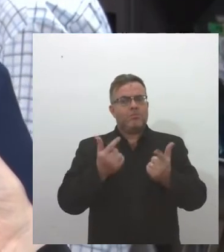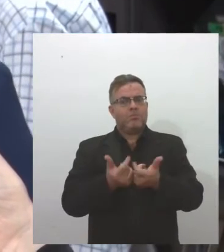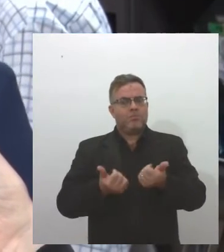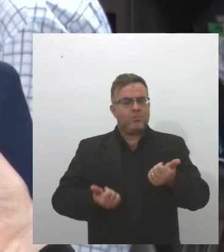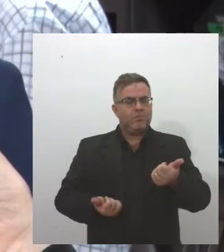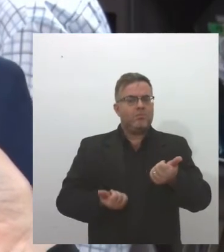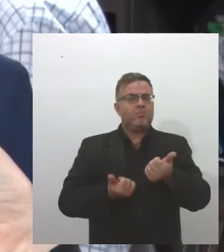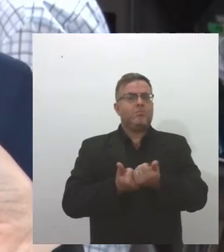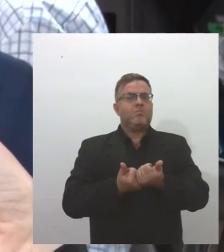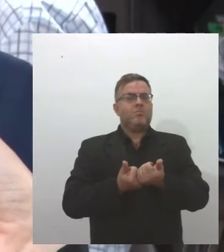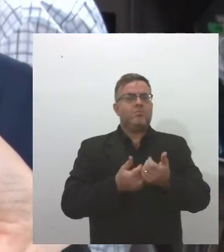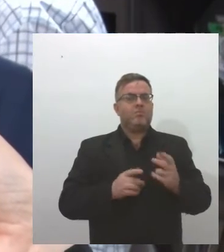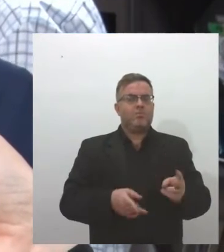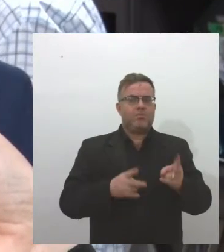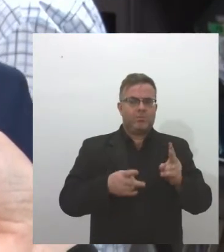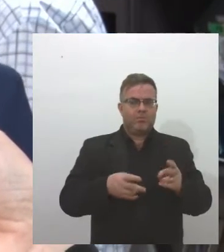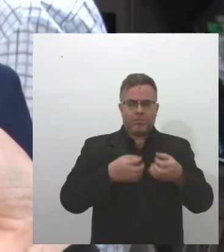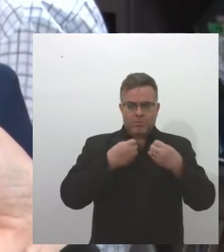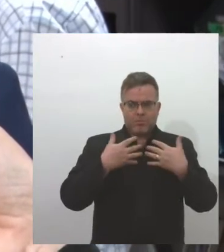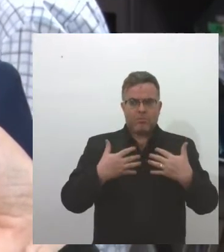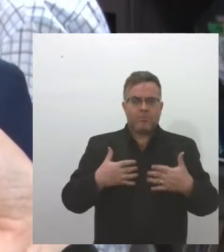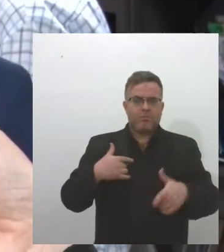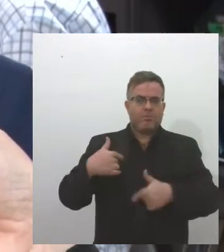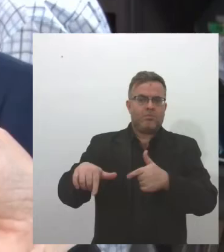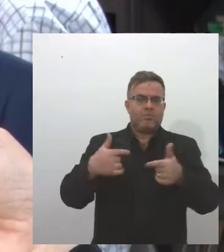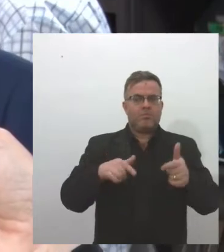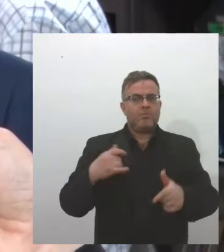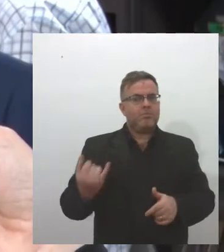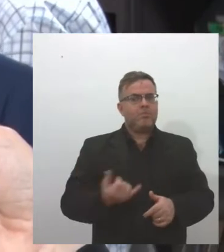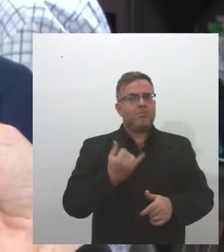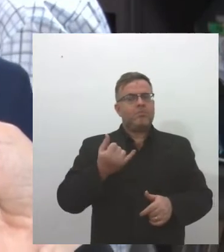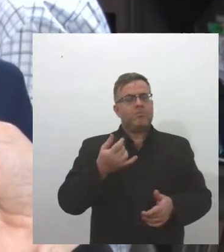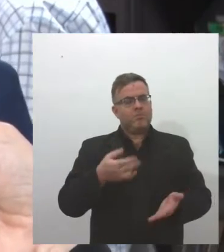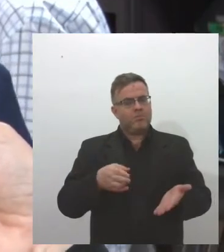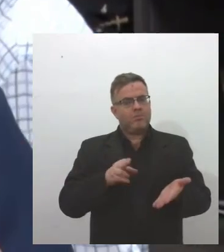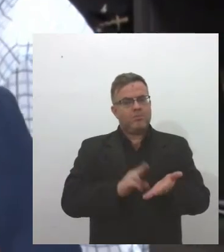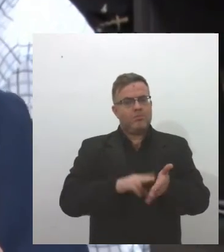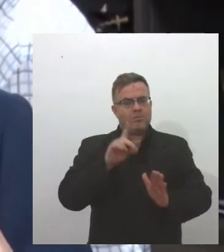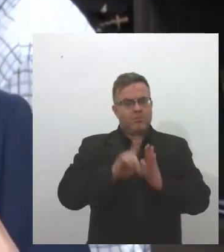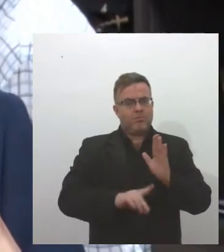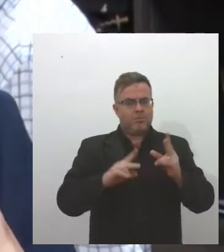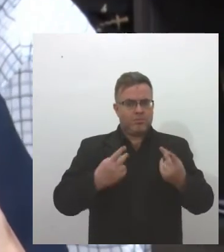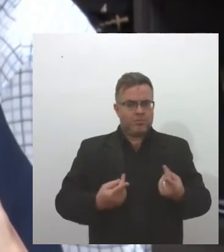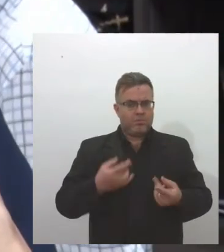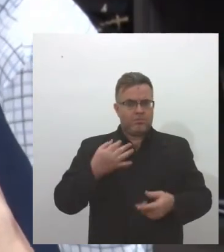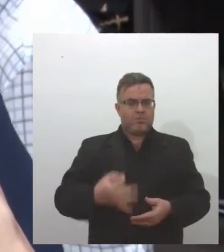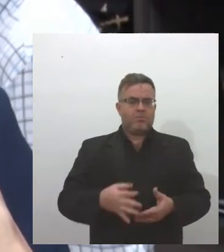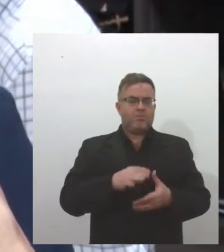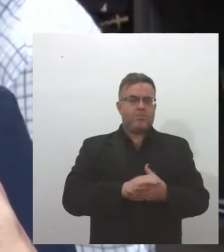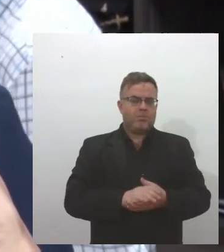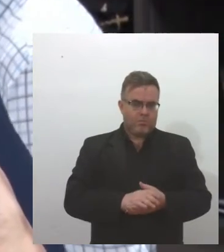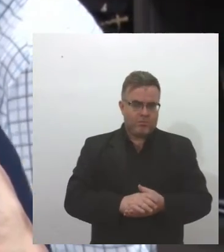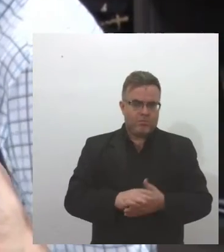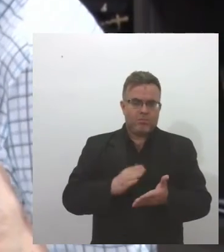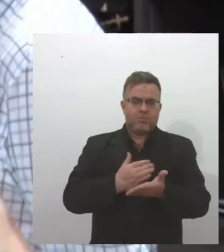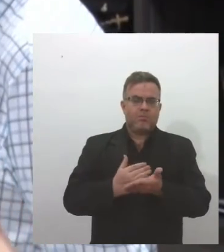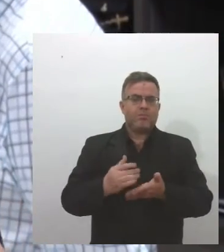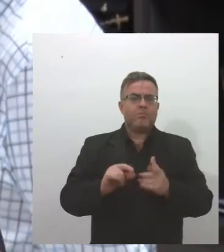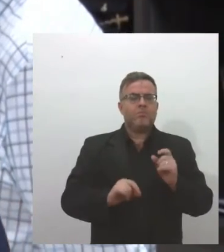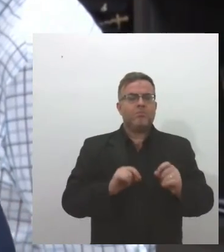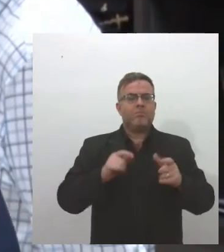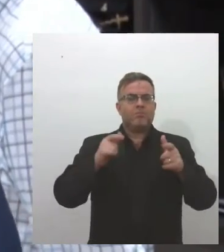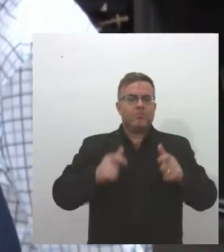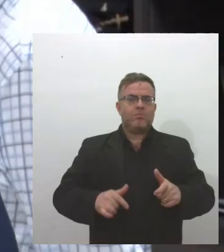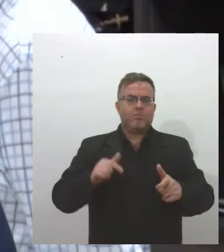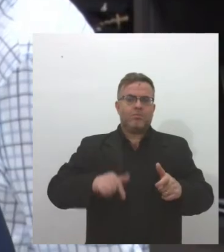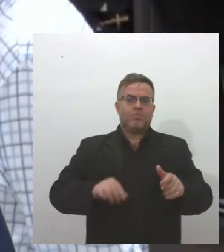implementação e bom funcionamento de órgãos tão importantes para a garantia dos direitos humanos. A parte do legislativo é uma casa que